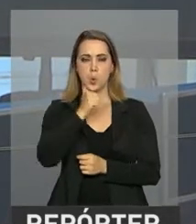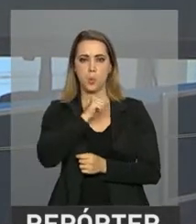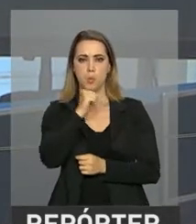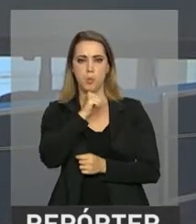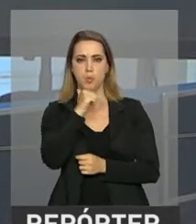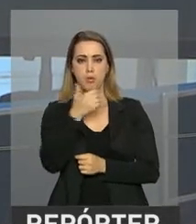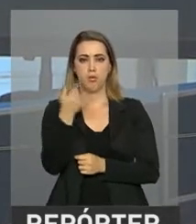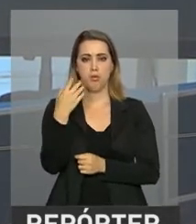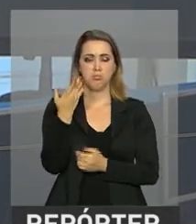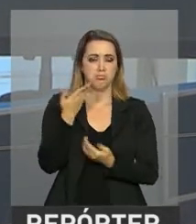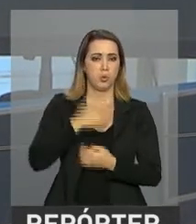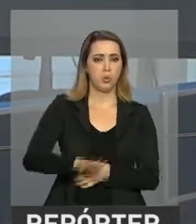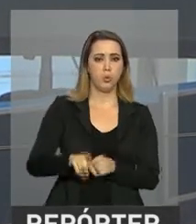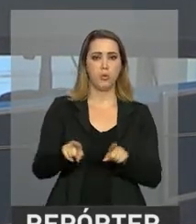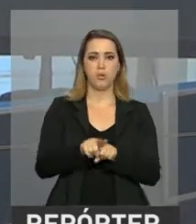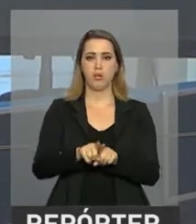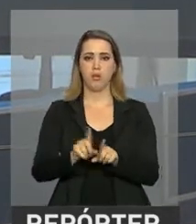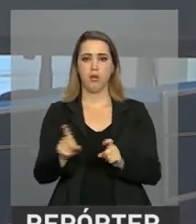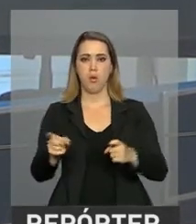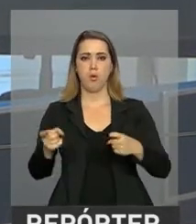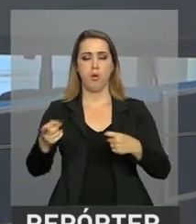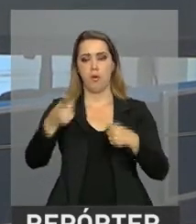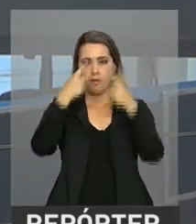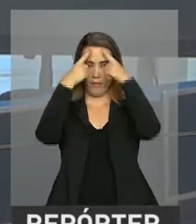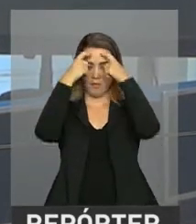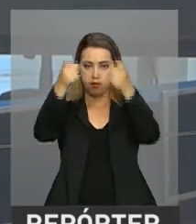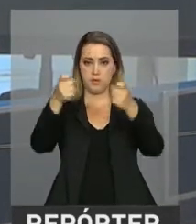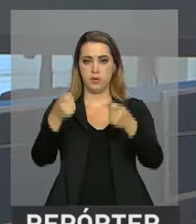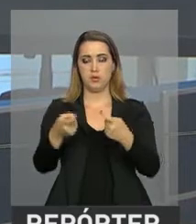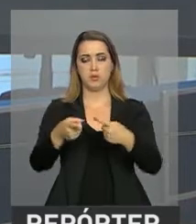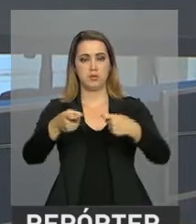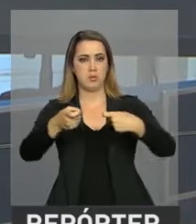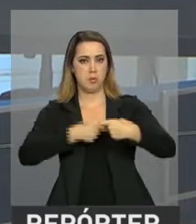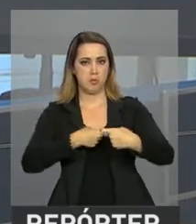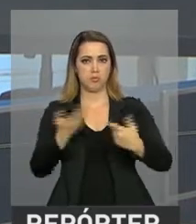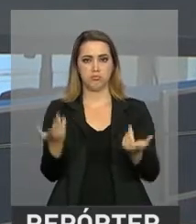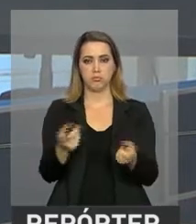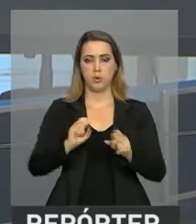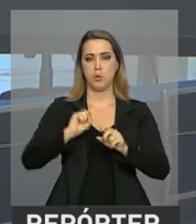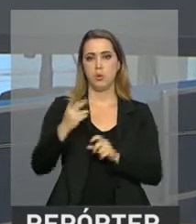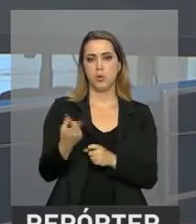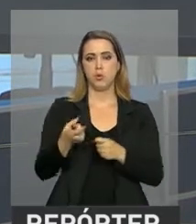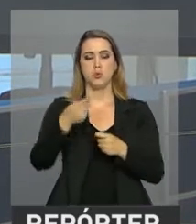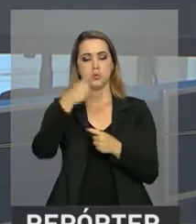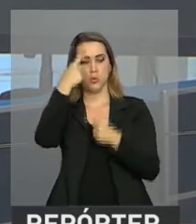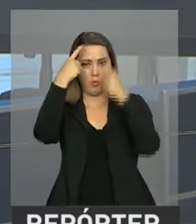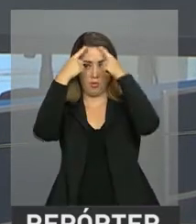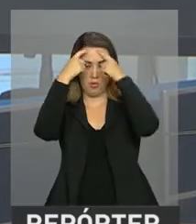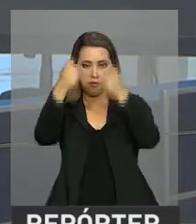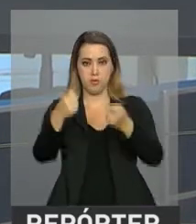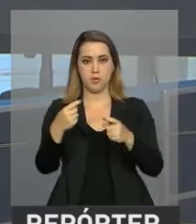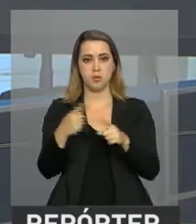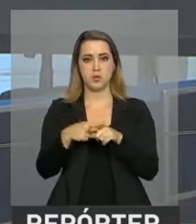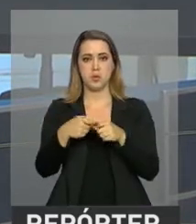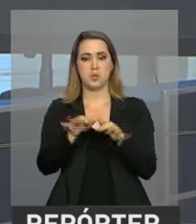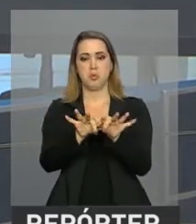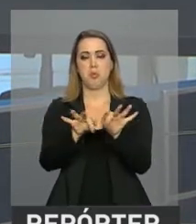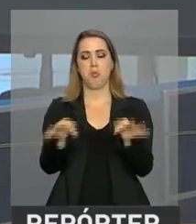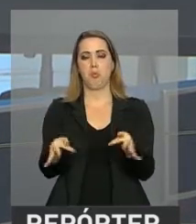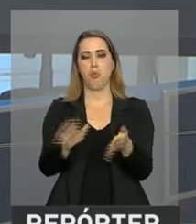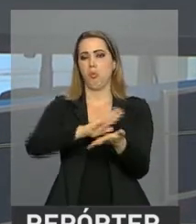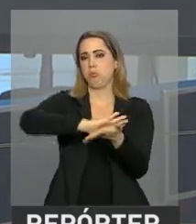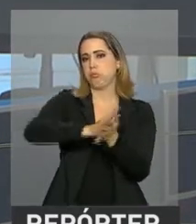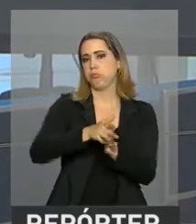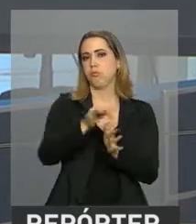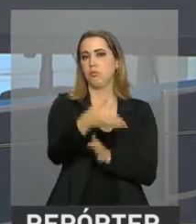física pelo simples fato de considerar as mulheres inferiores esses são apenas alguns exemplos de como machismo